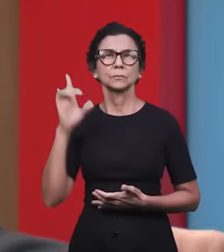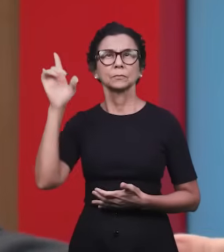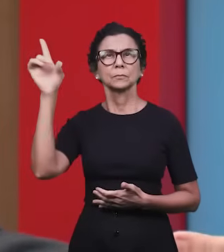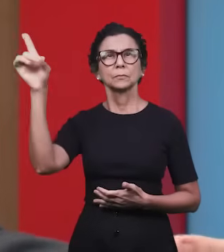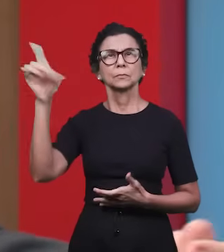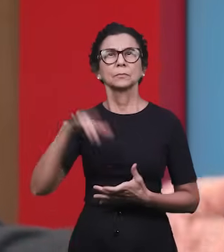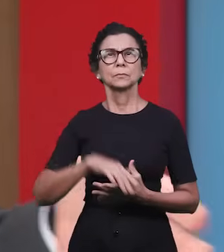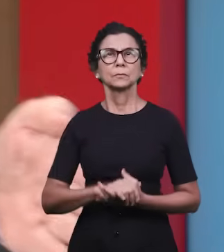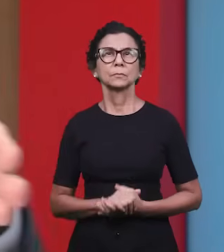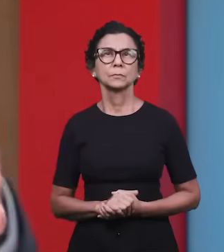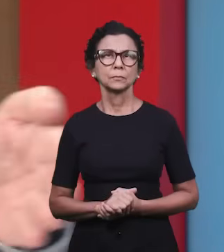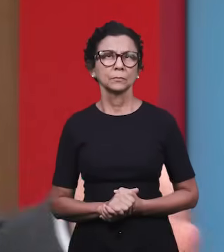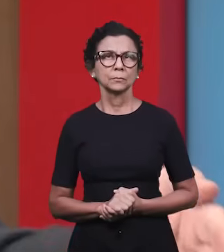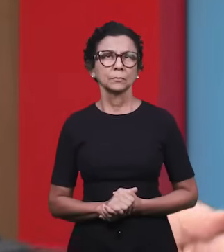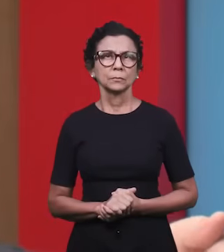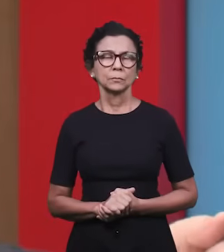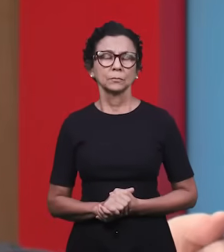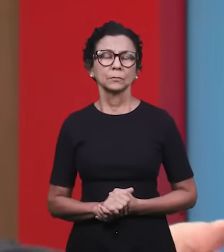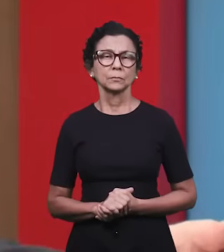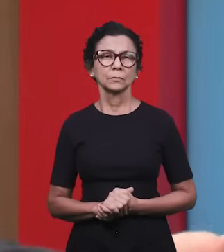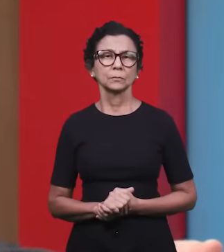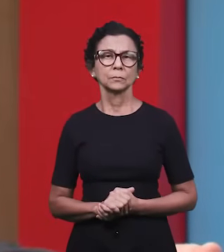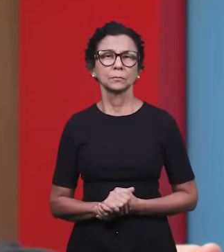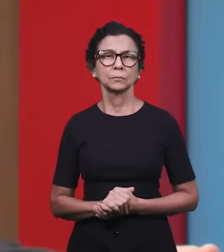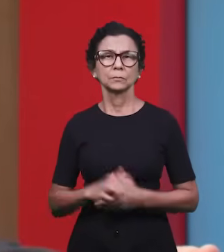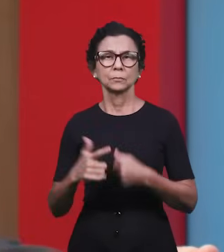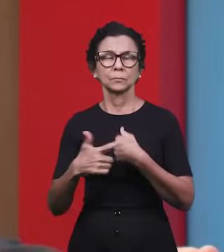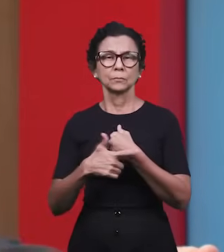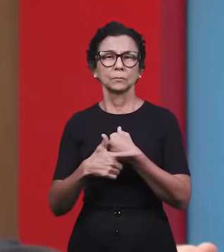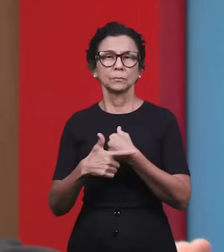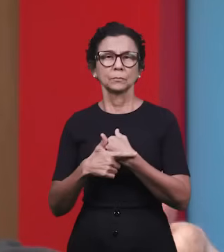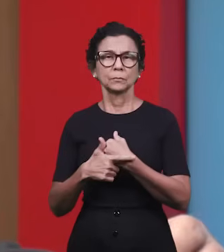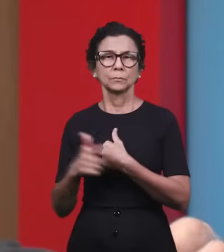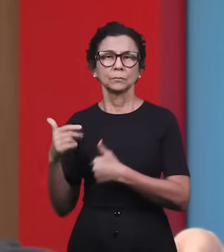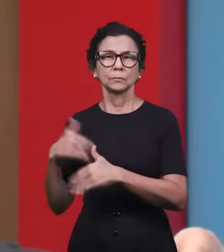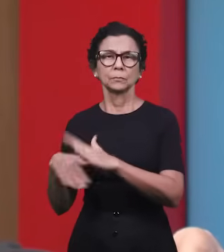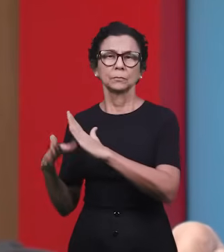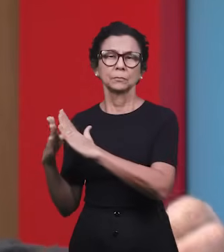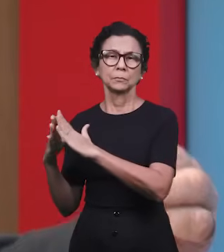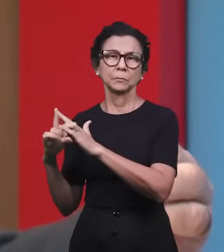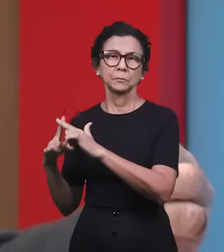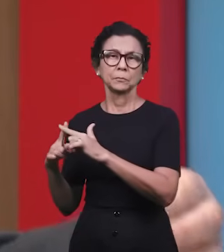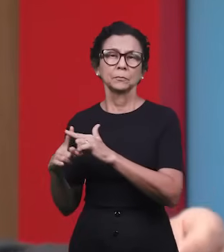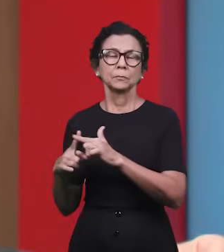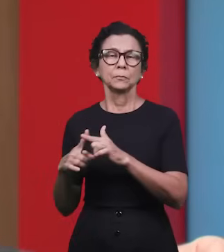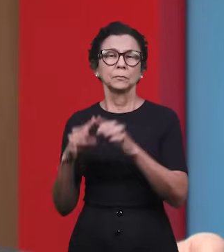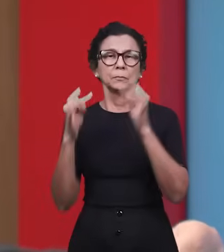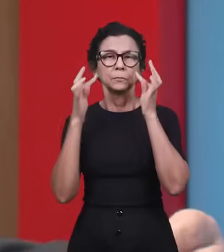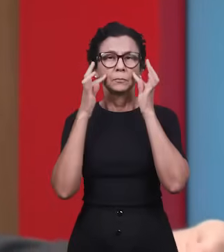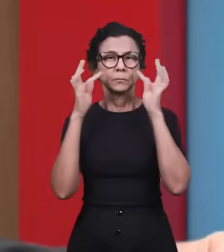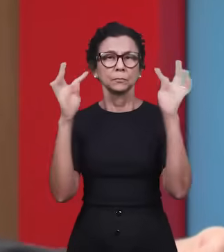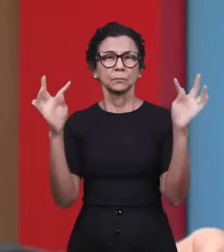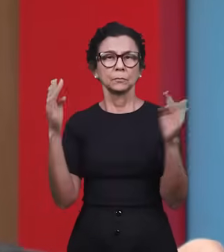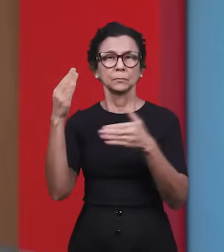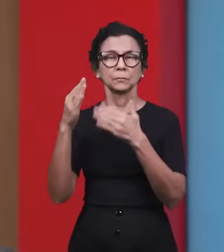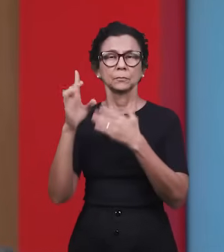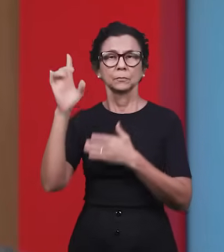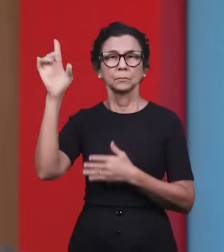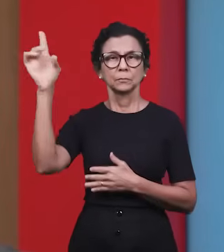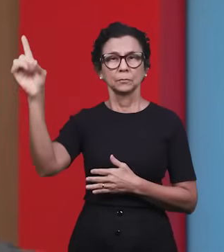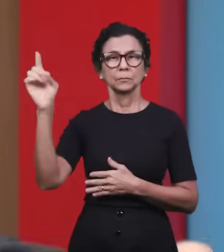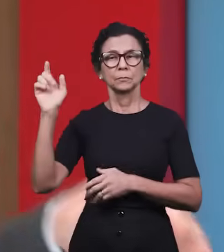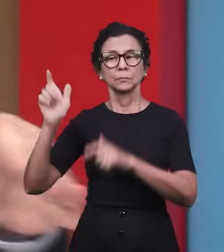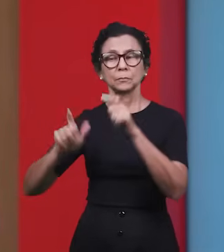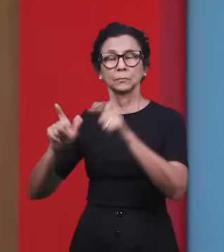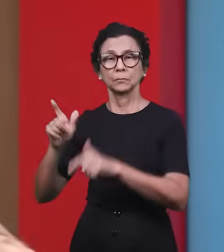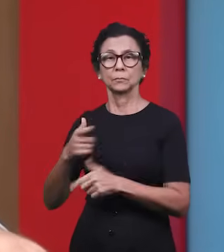uma posição, principalmente uma posição na igreja, e o seu testemunho diante de Deus e diante das